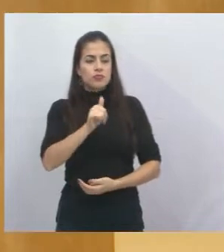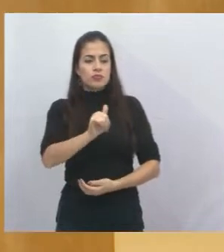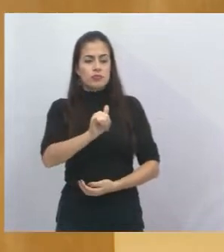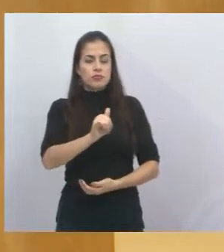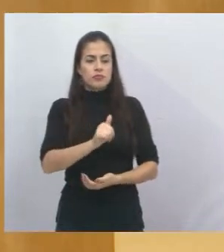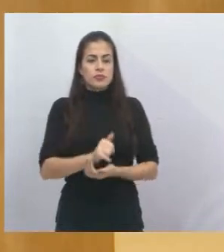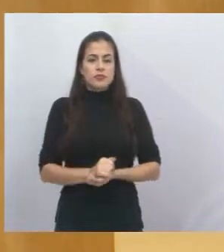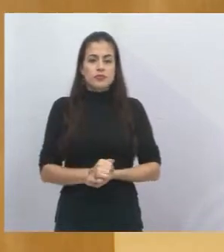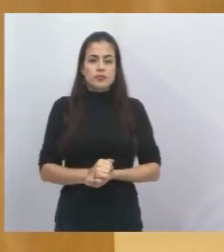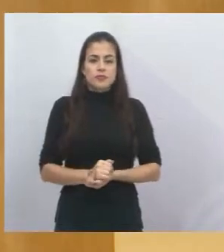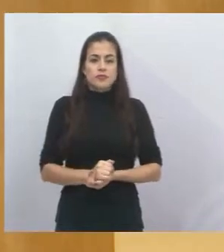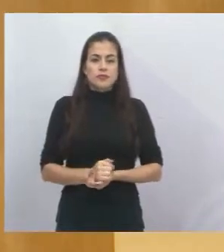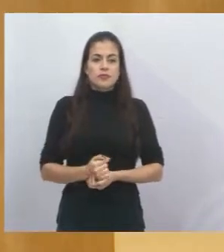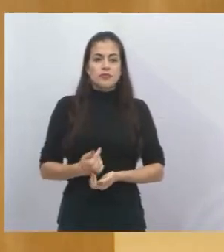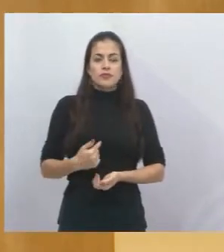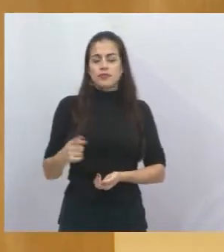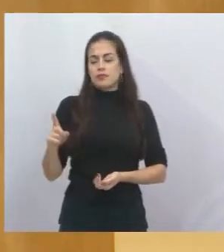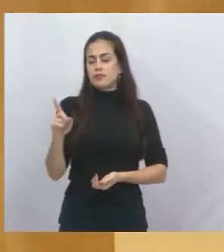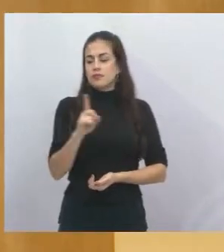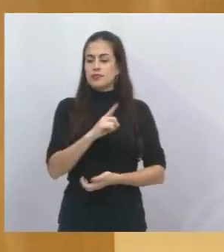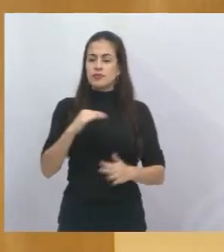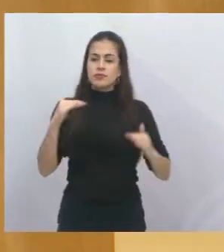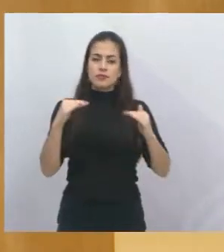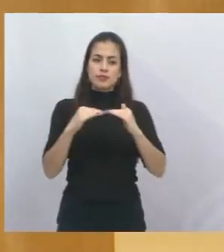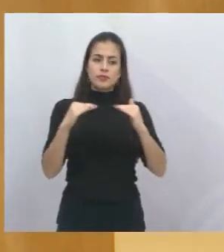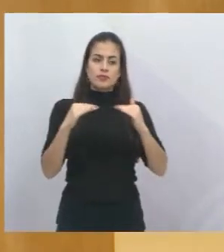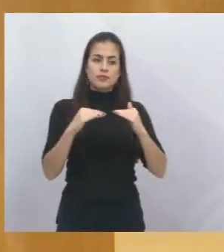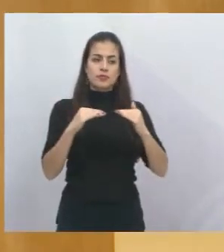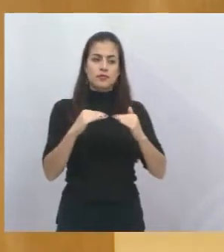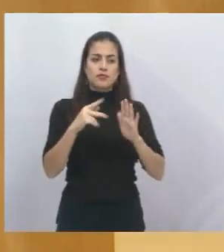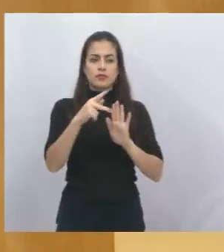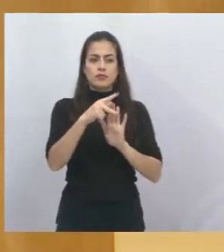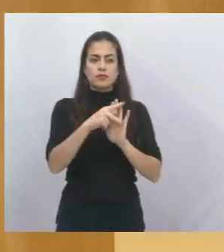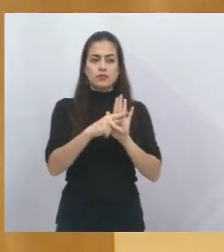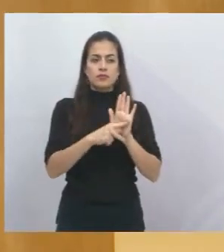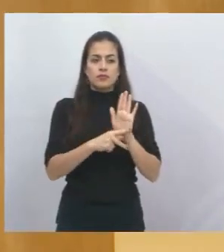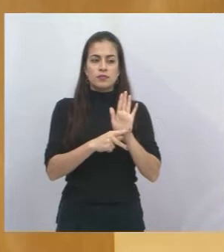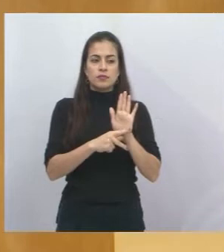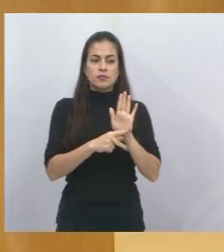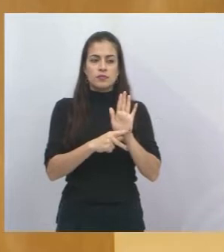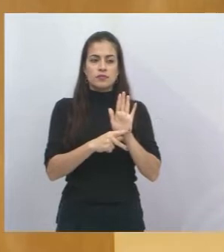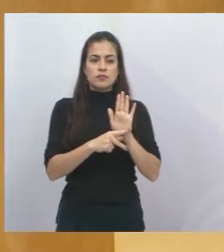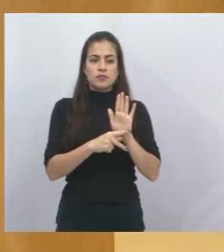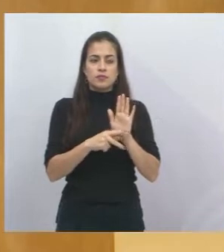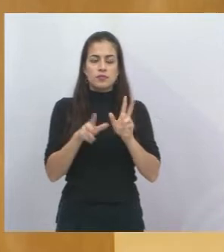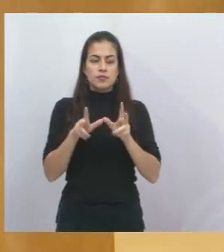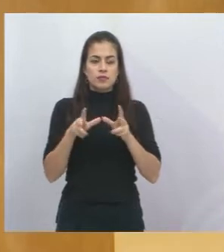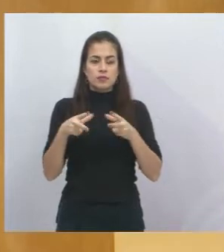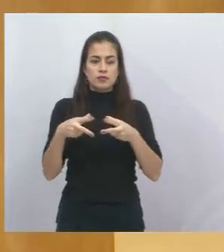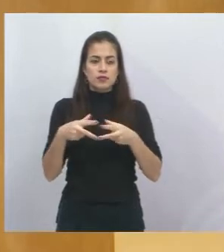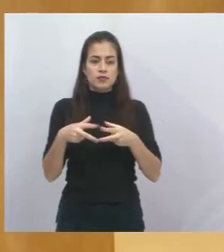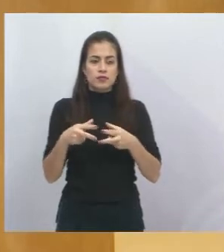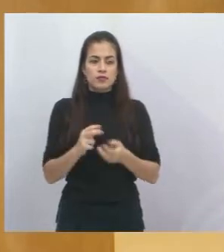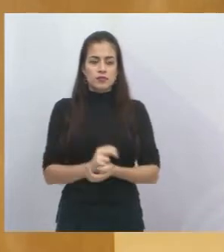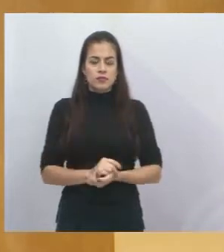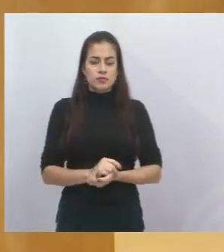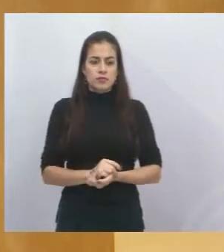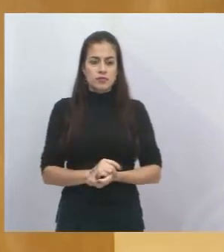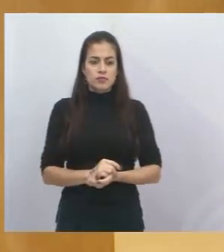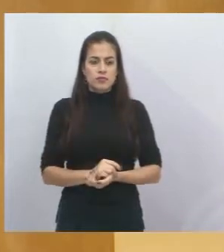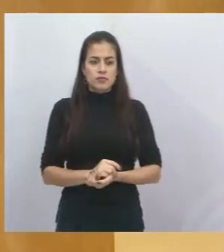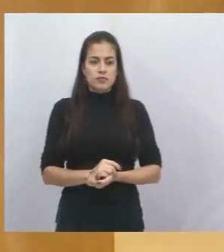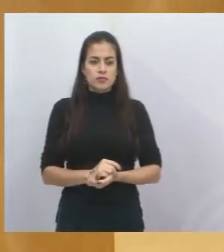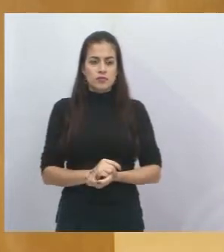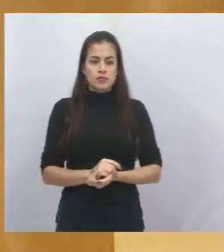eu não concordo com projetos nessa casa, seja ela